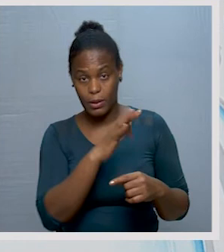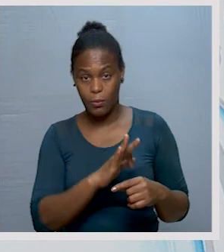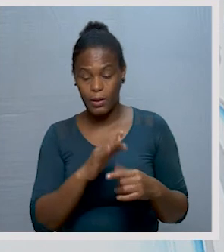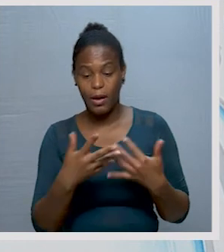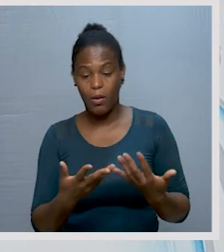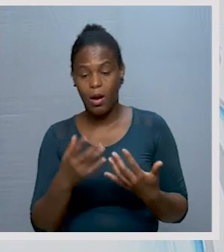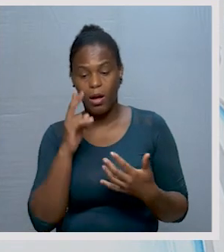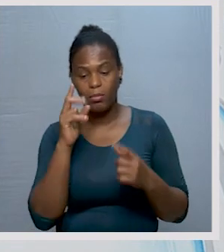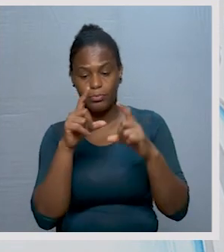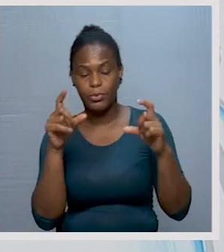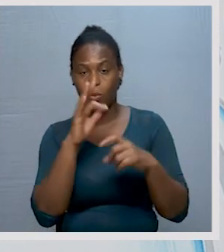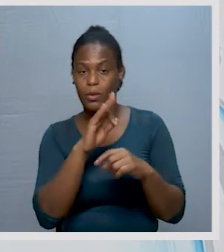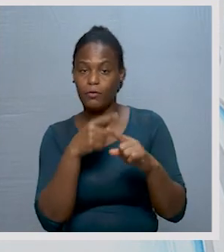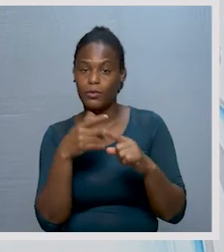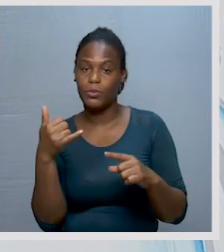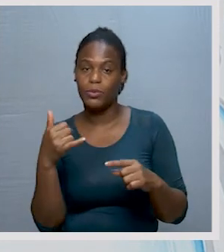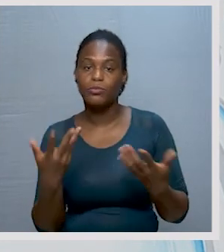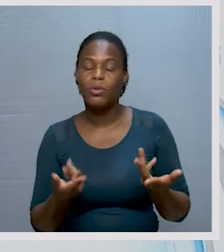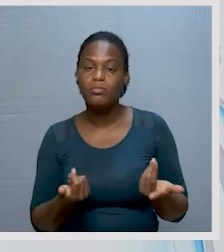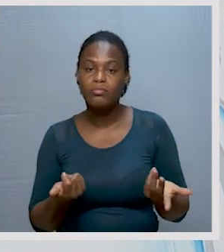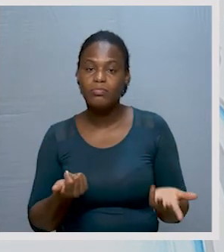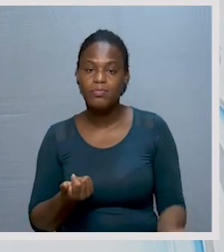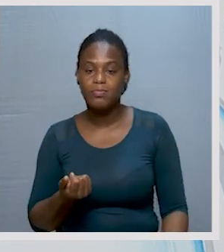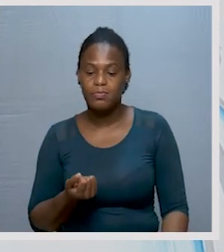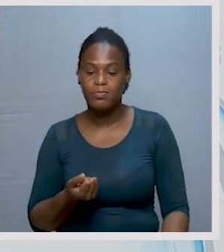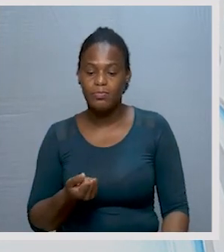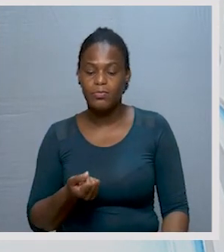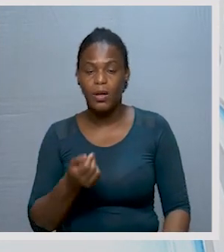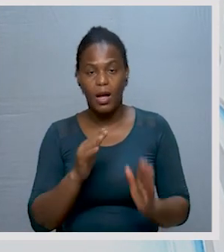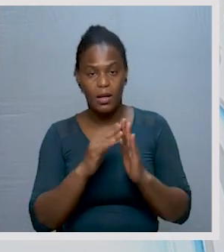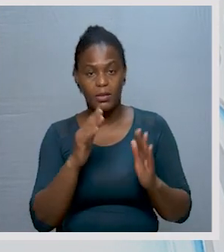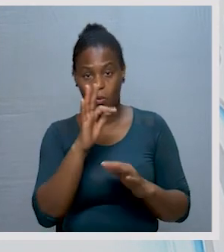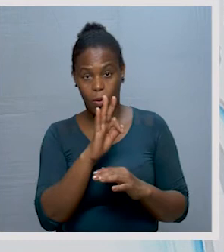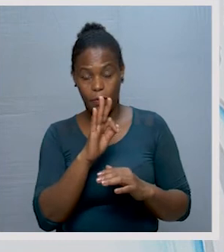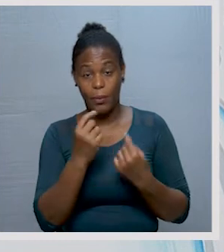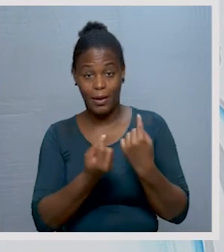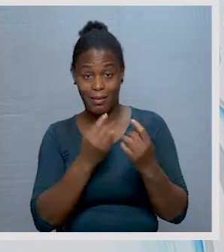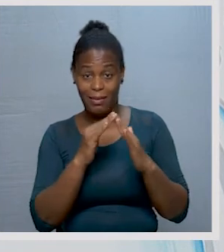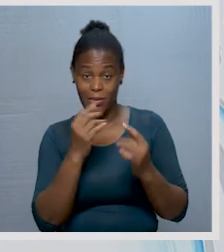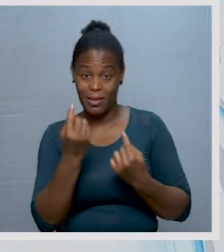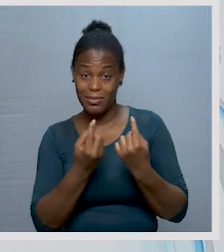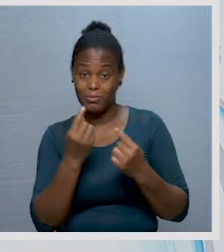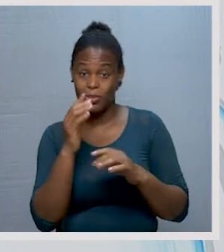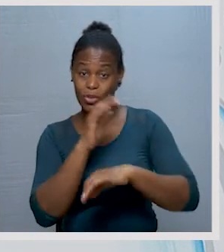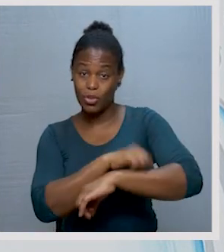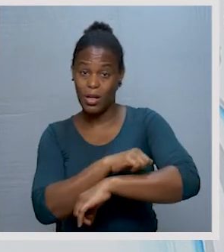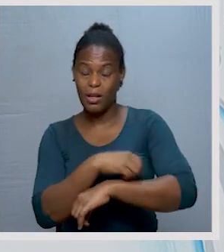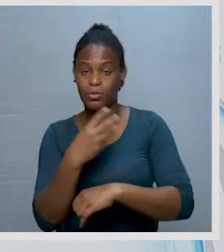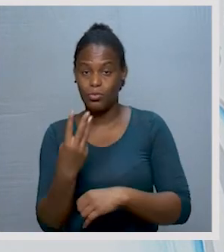Indicação, 4 vezes 2. 4 casas, cada casa tem 2